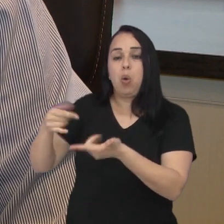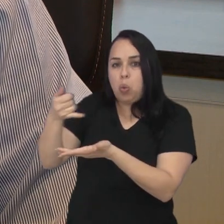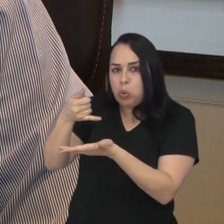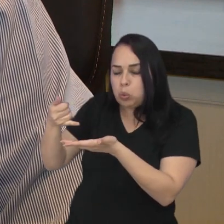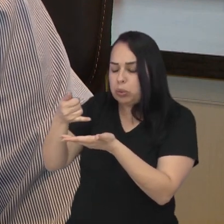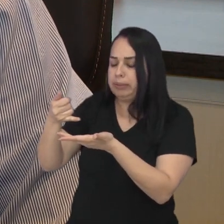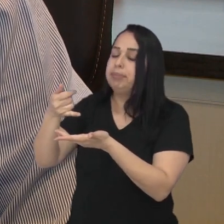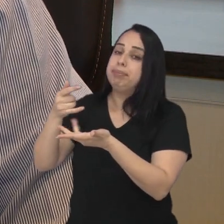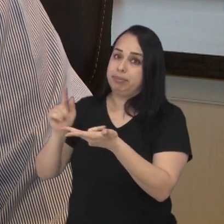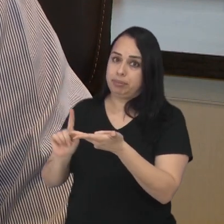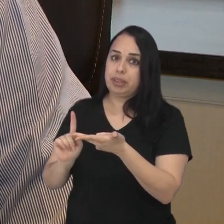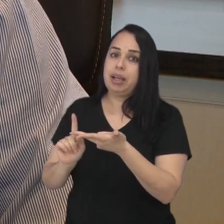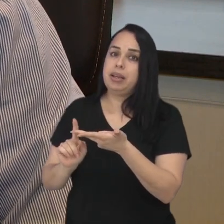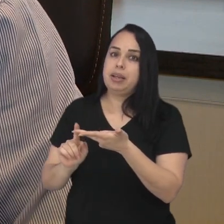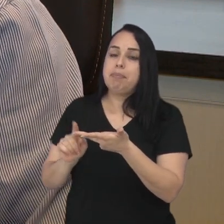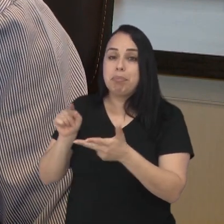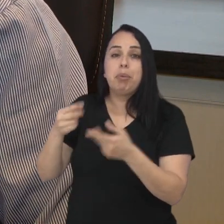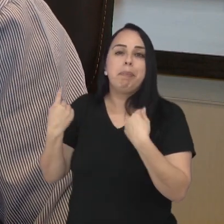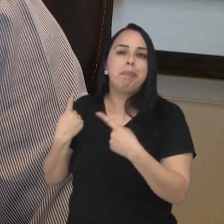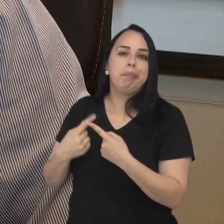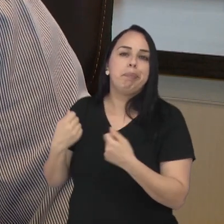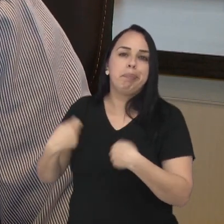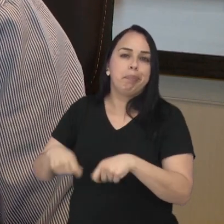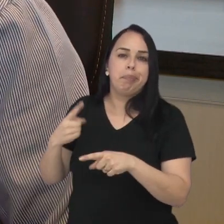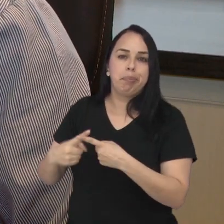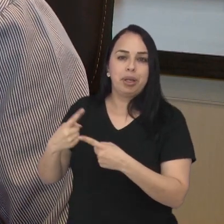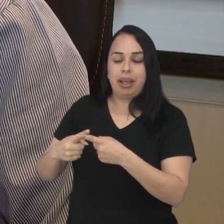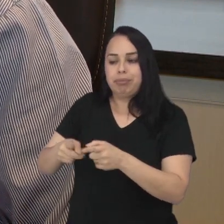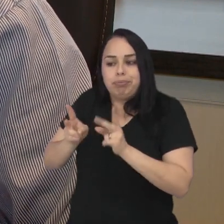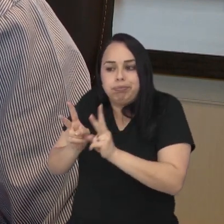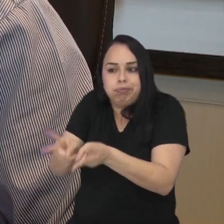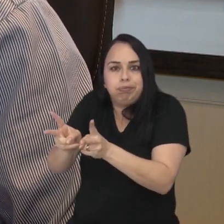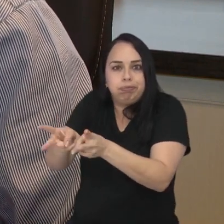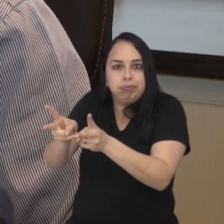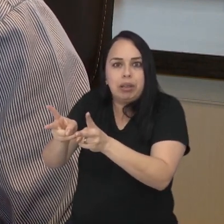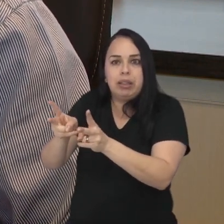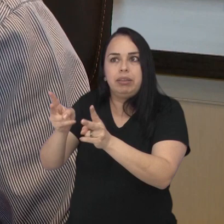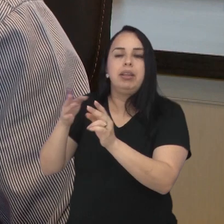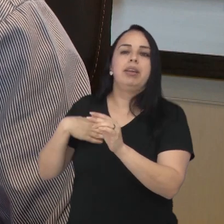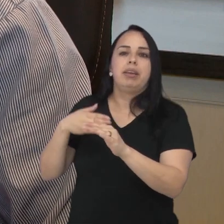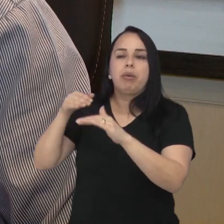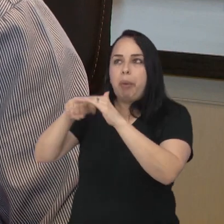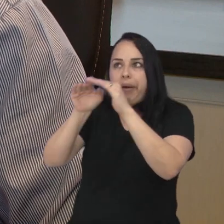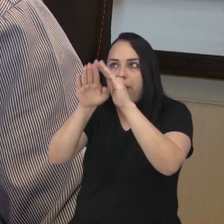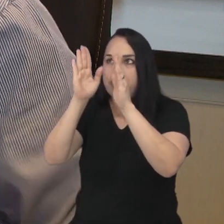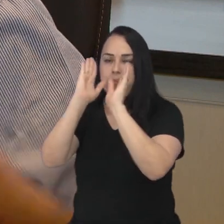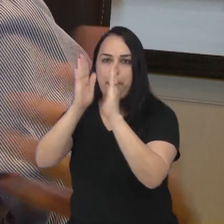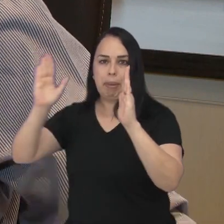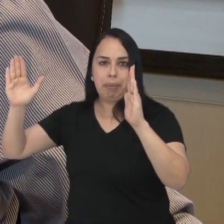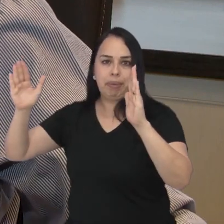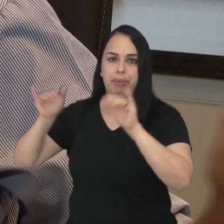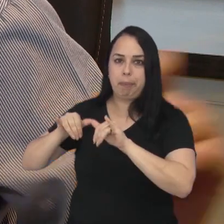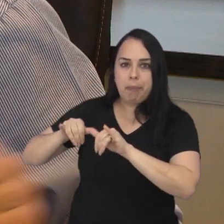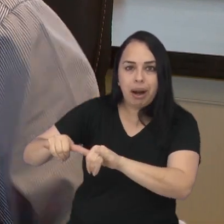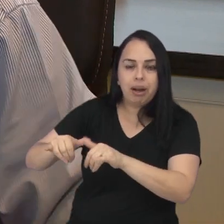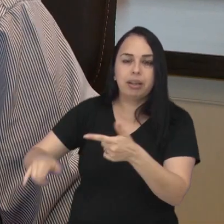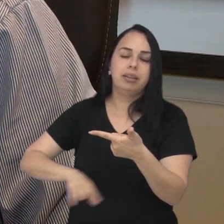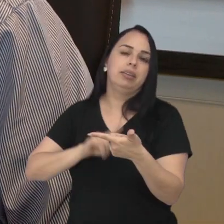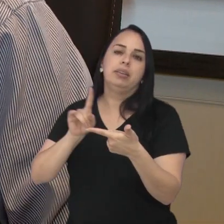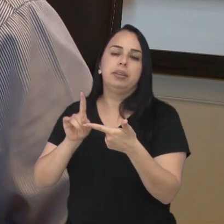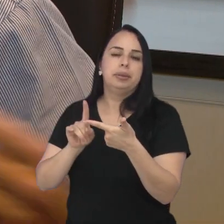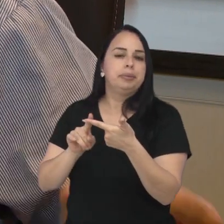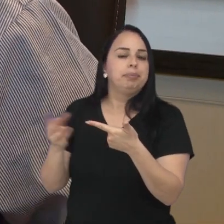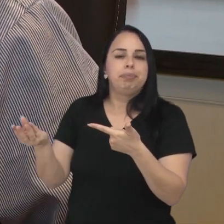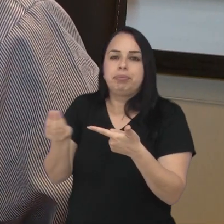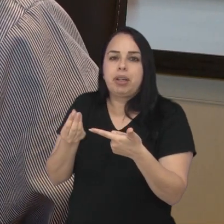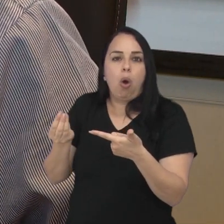Tem muitas gorduras saturadas e para conservar esses alimentos mais tempo na prateleira do supermercado, na gôndola às